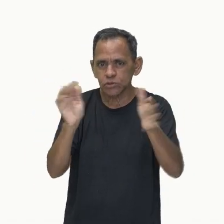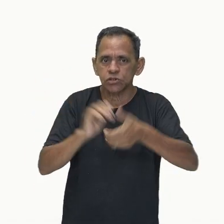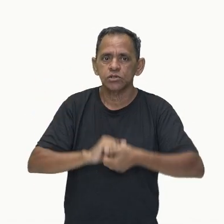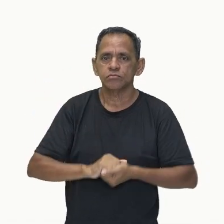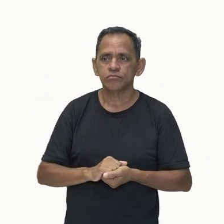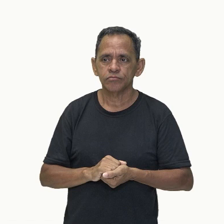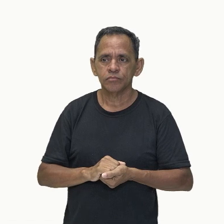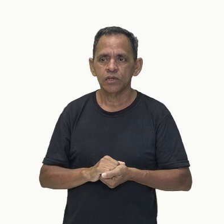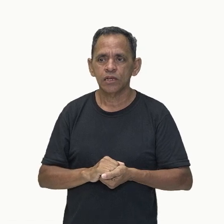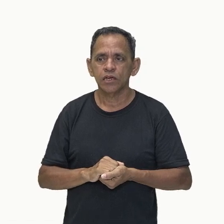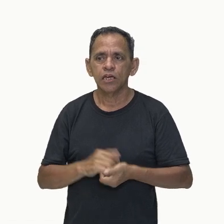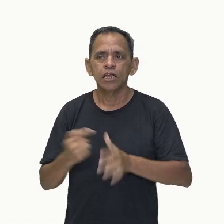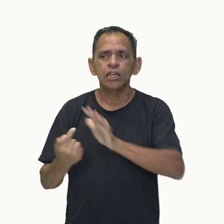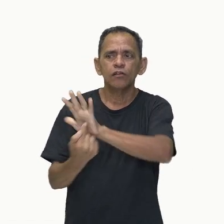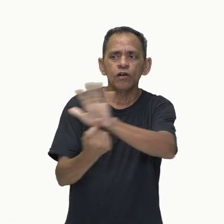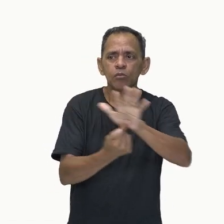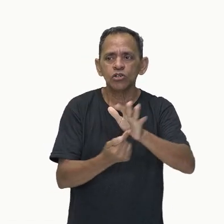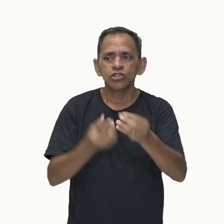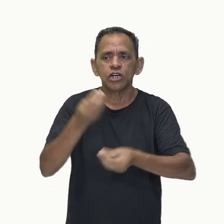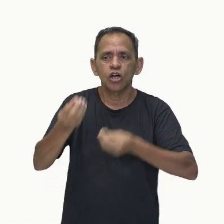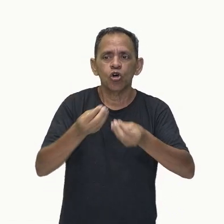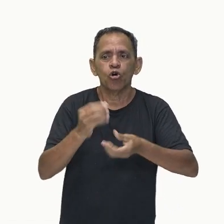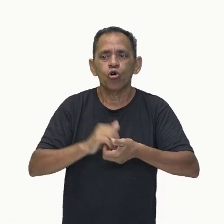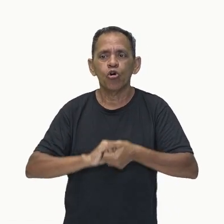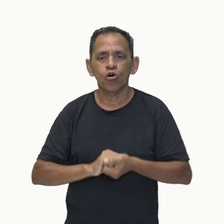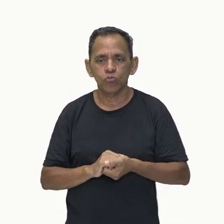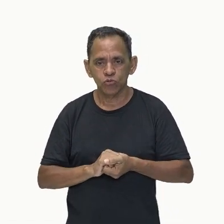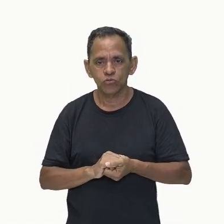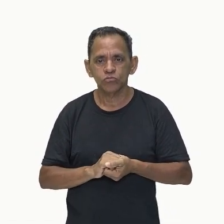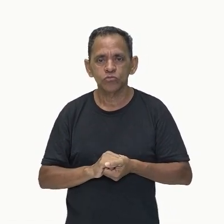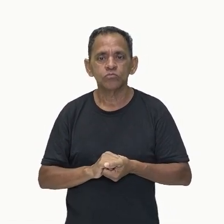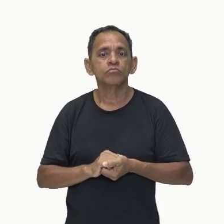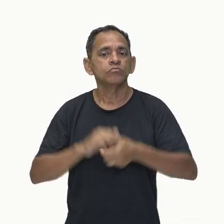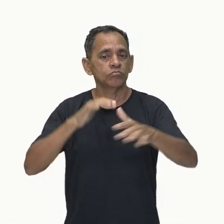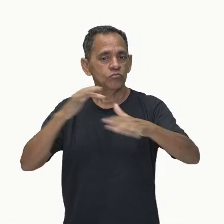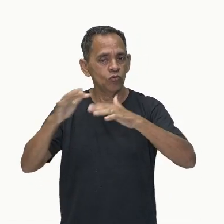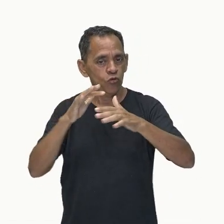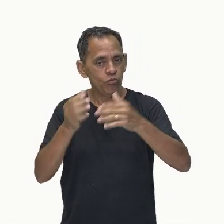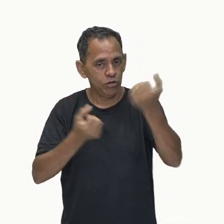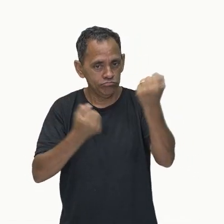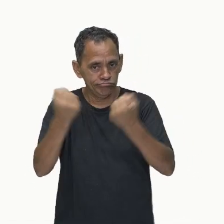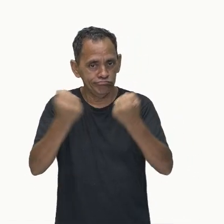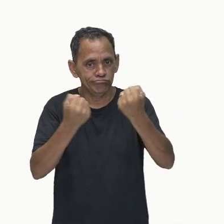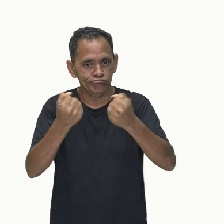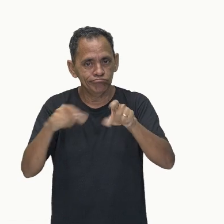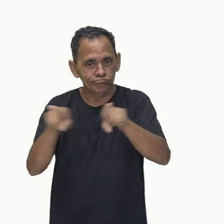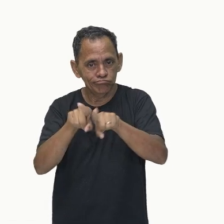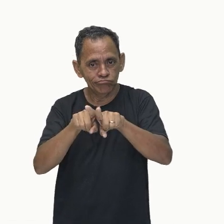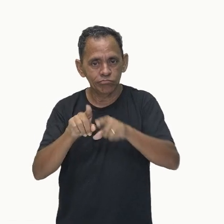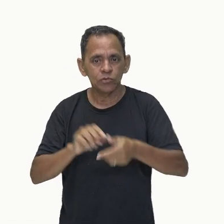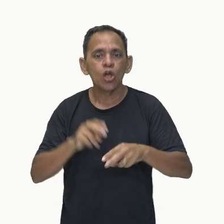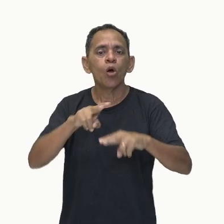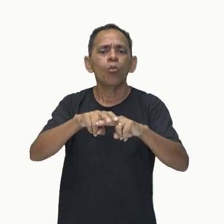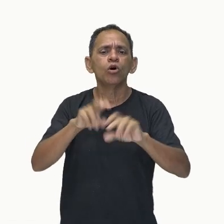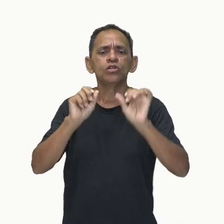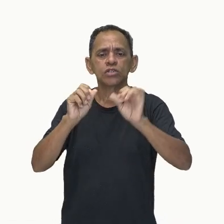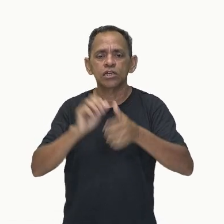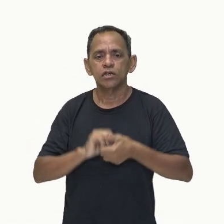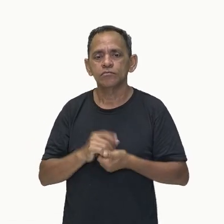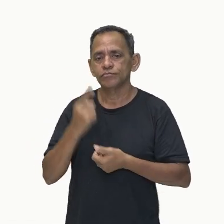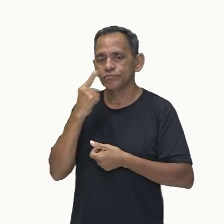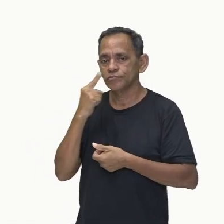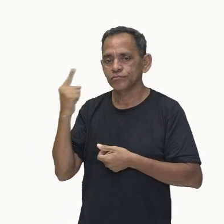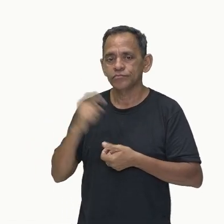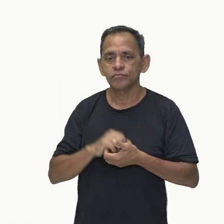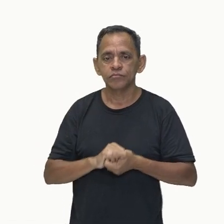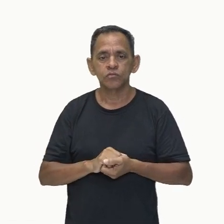conseguir descrever para a gente o movimento desse automóvel, tá, pessoal? É por isso que quando tu encontrar